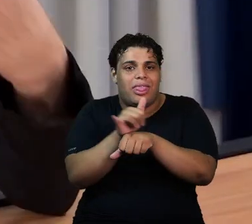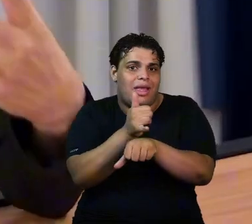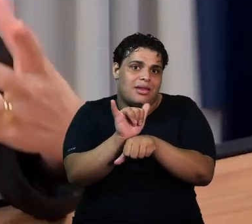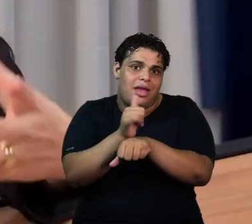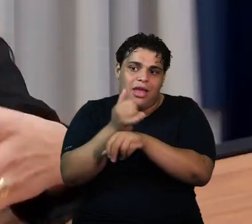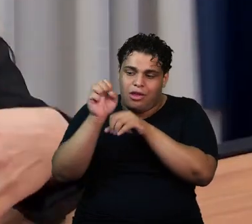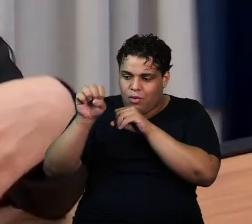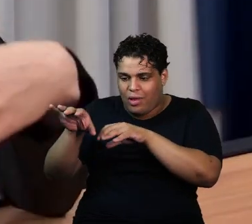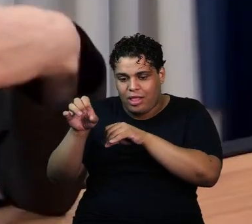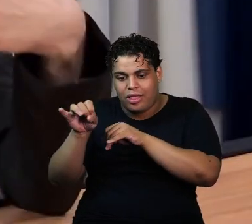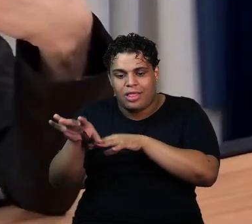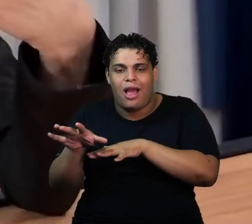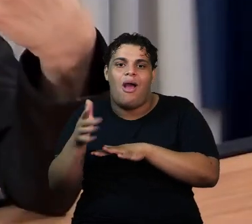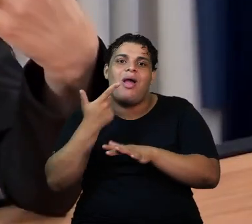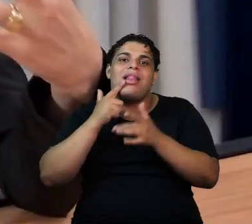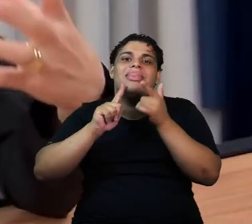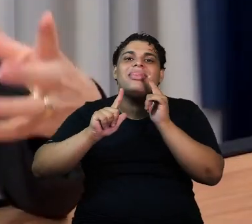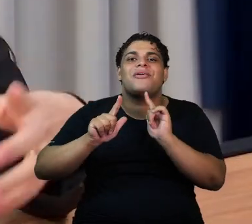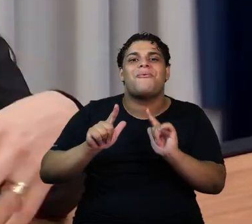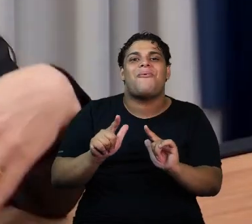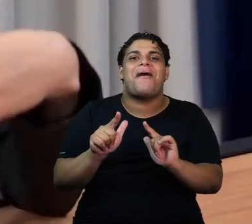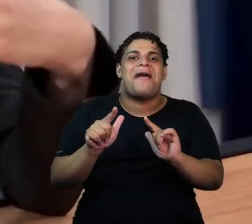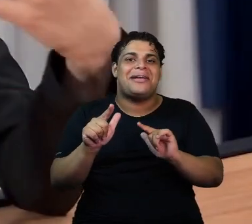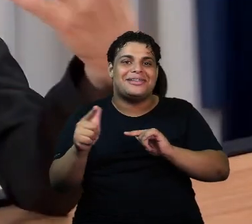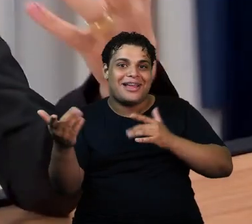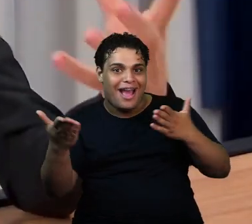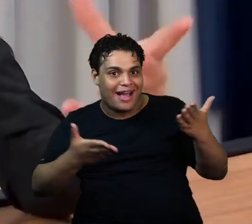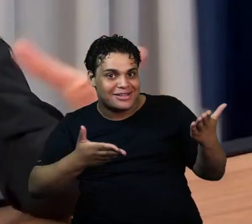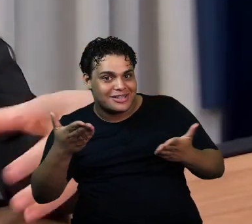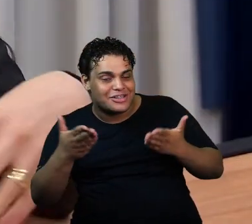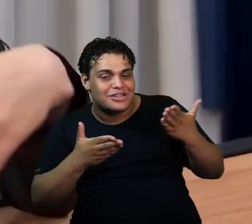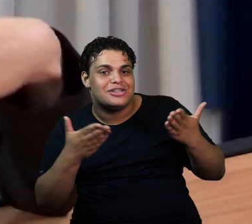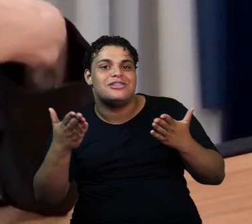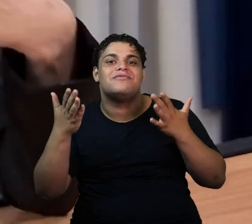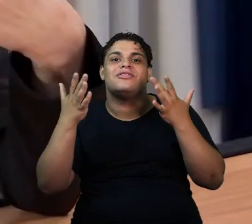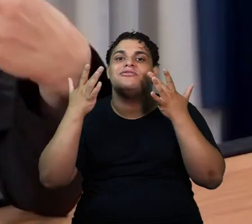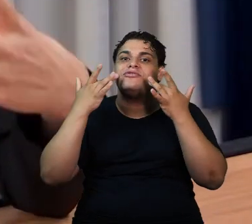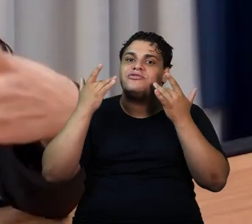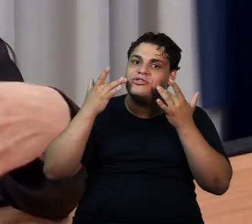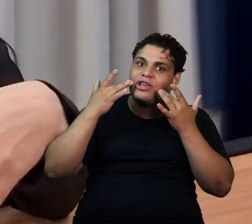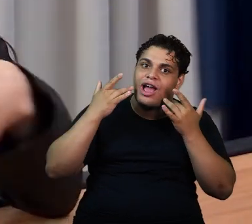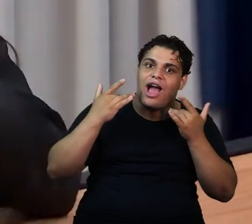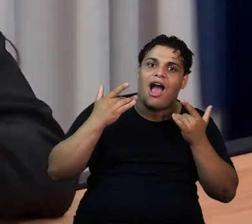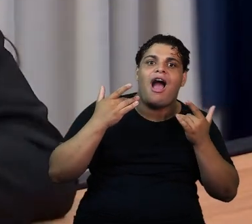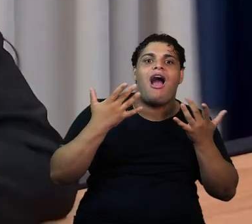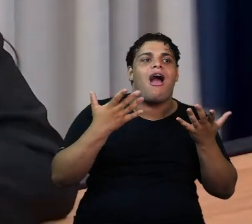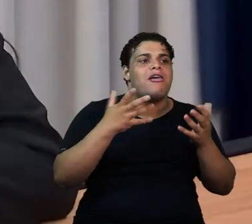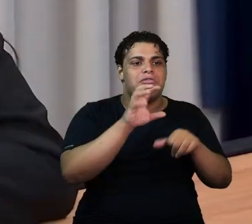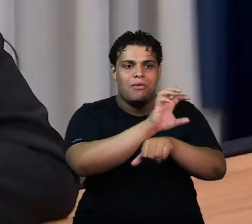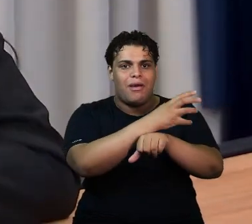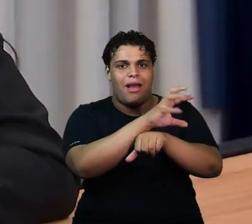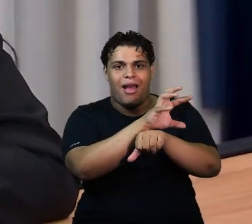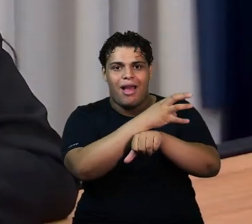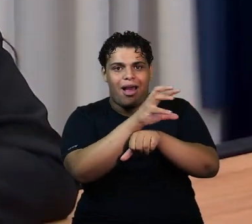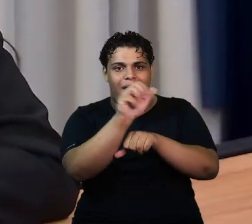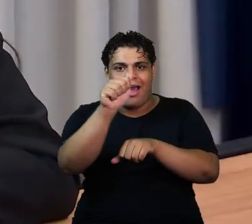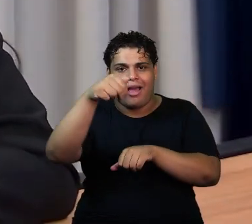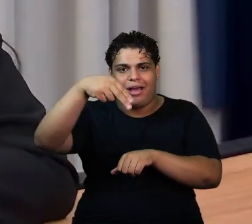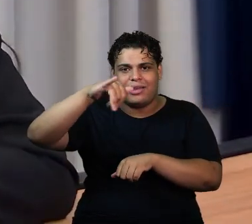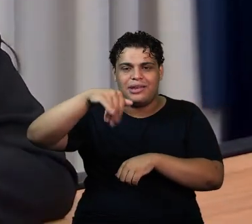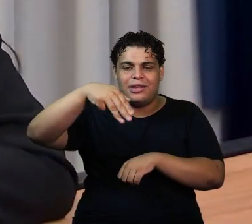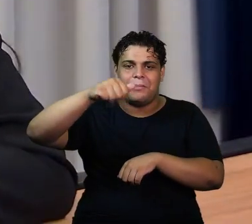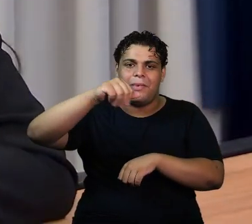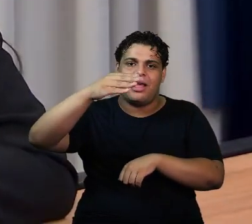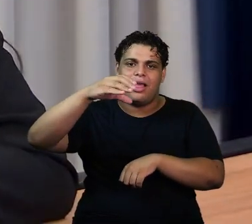linguagem acessível, através do teatro, das animações, através da literatura, a gente pode abordar